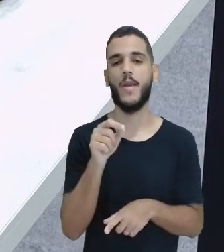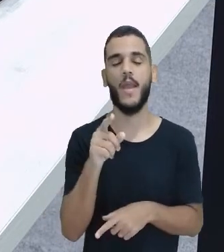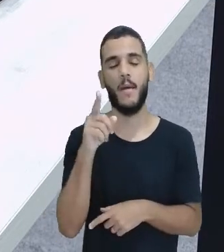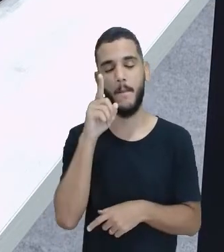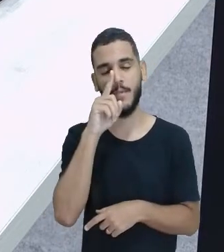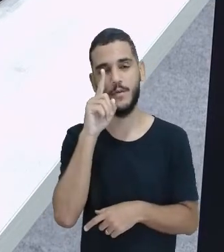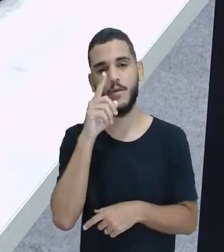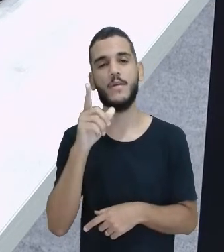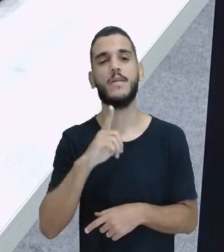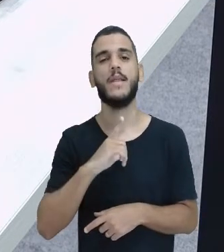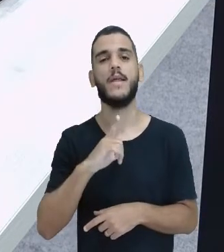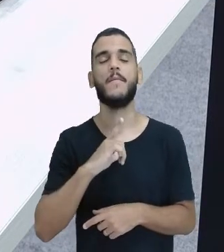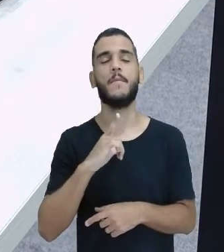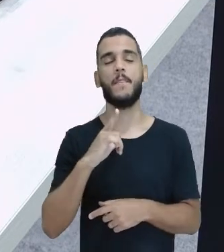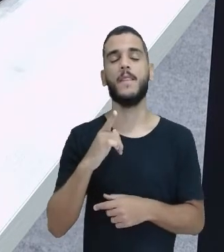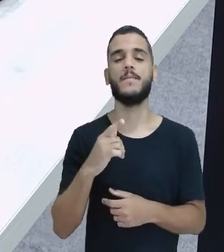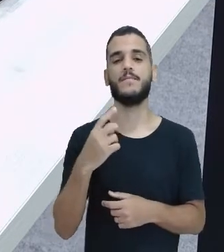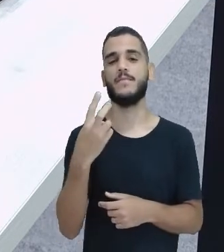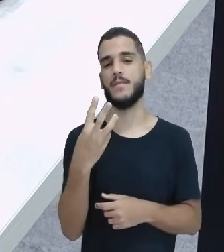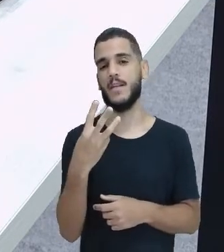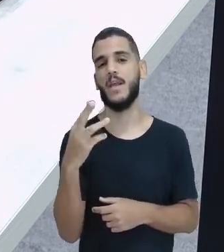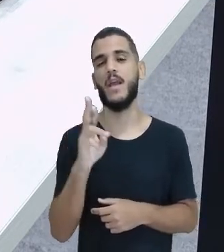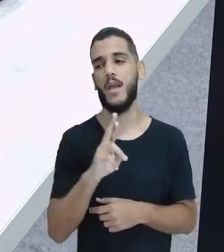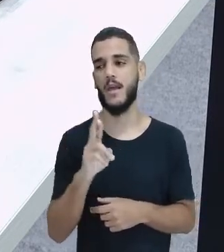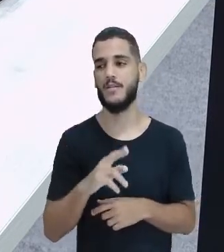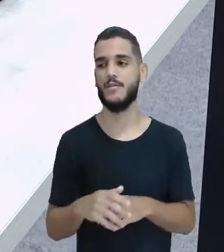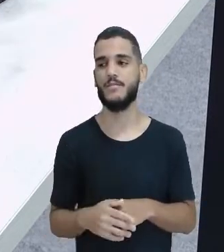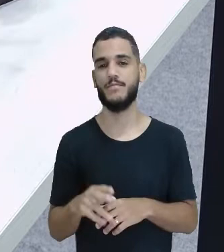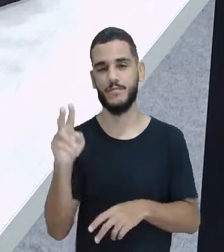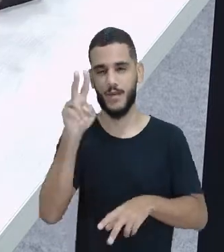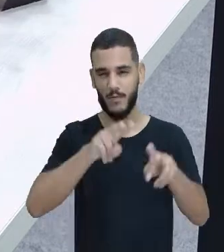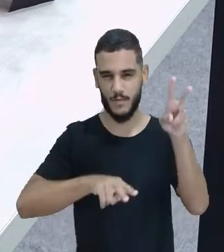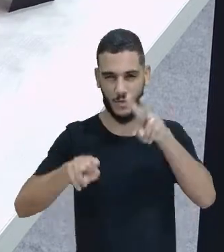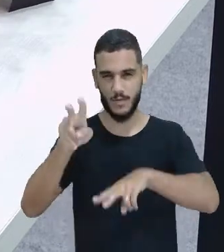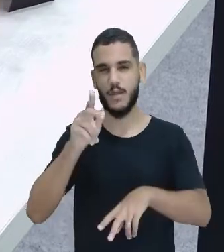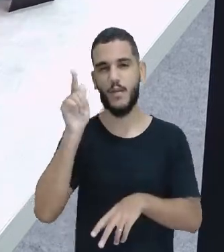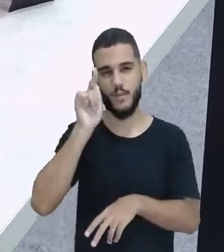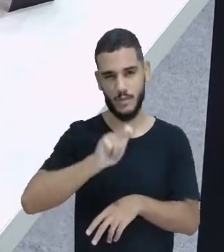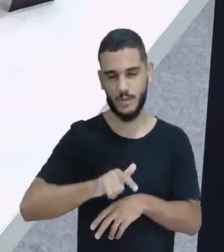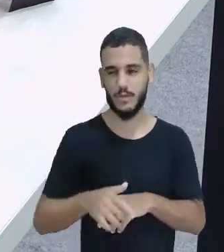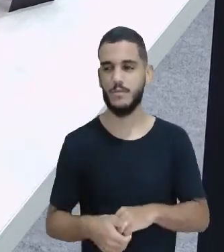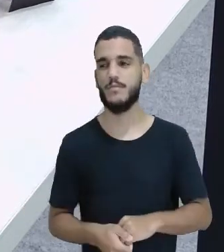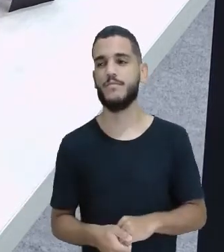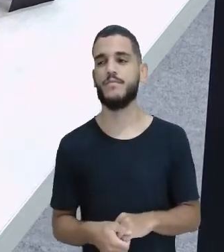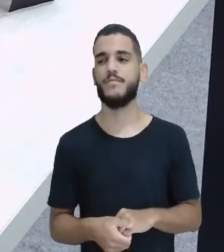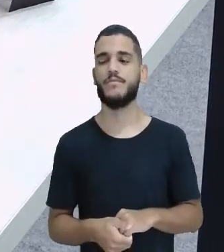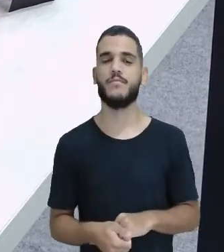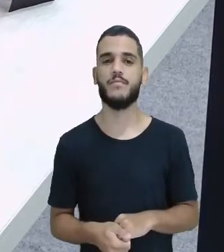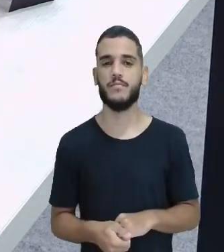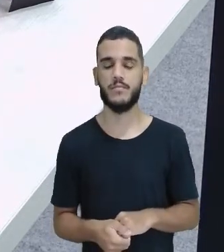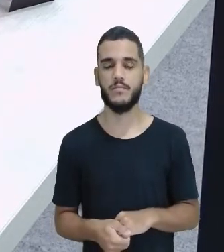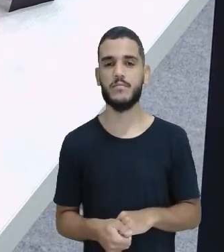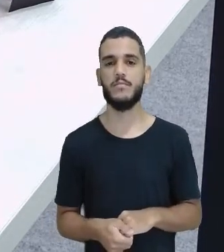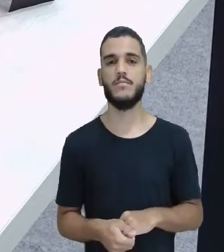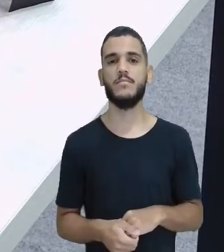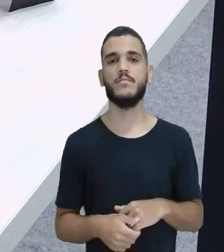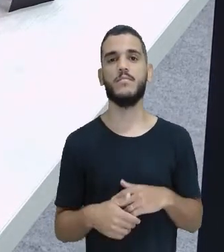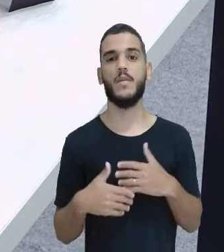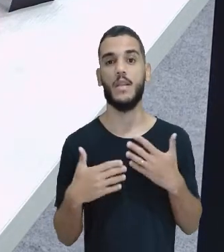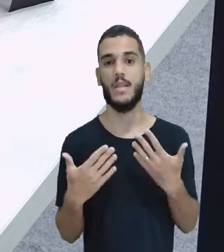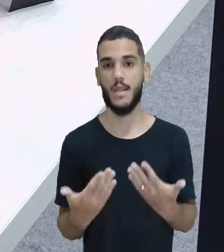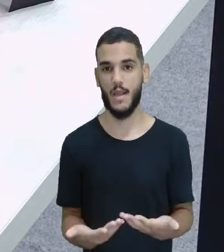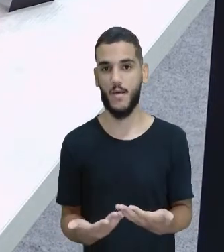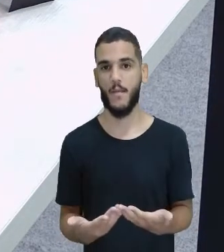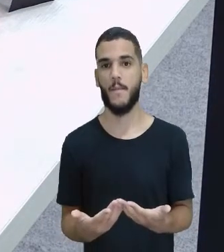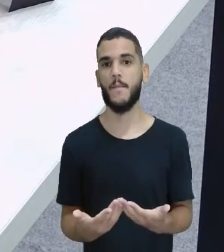biscoito por R$ 3,00. Eu acho que tá dando para visualizar todos, tá certo? E aí eu vou fazer